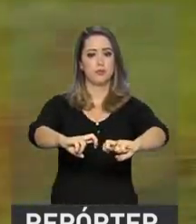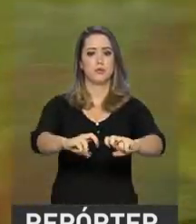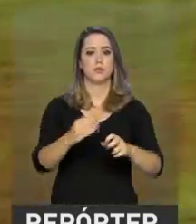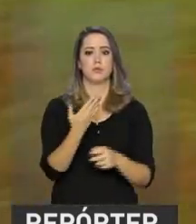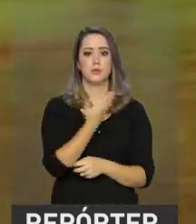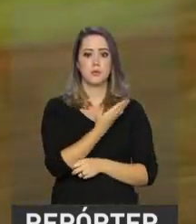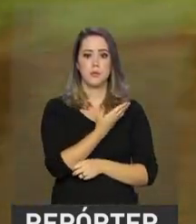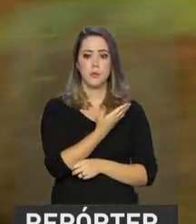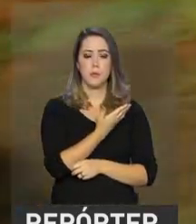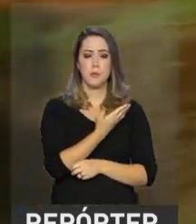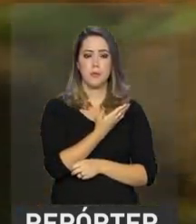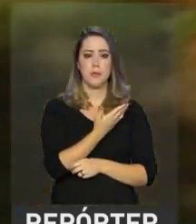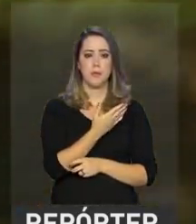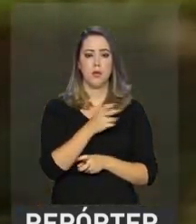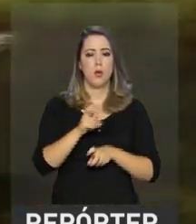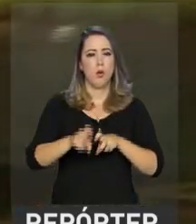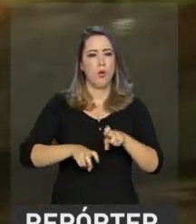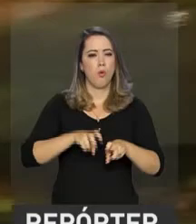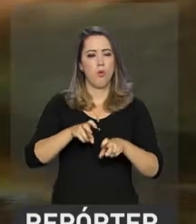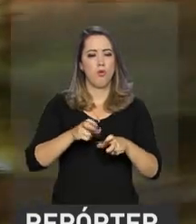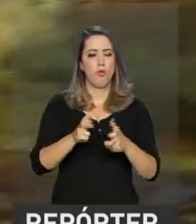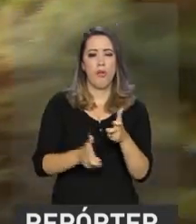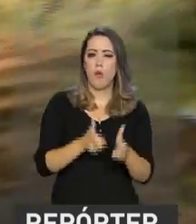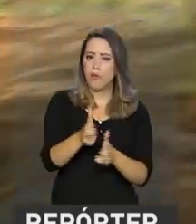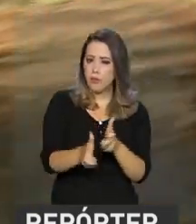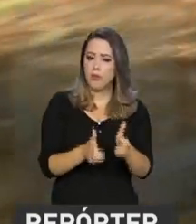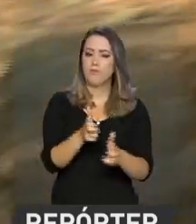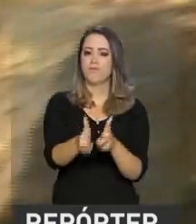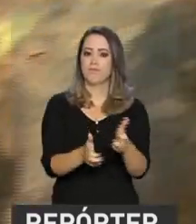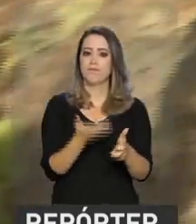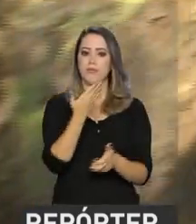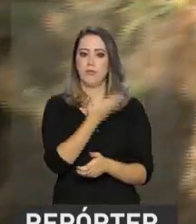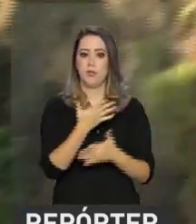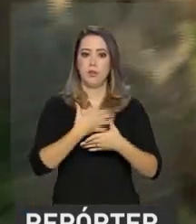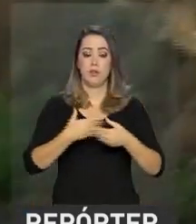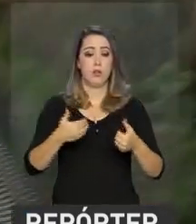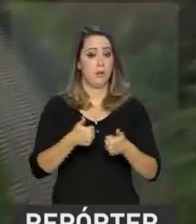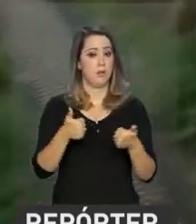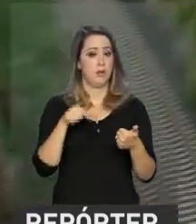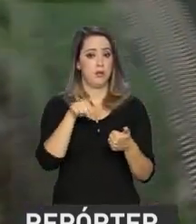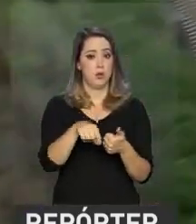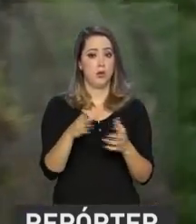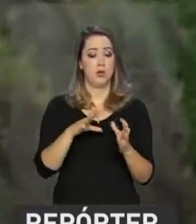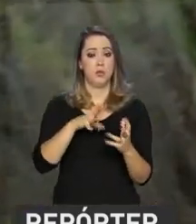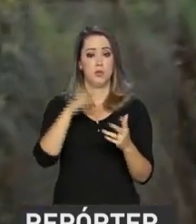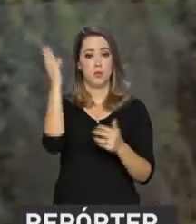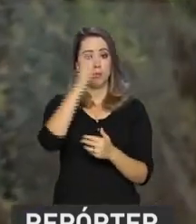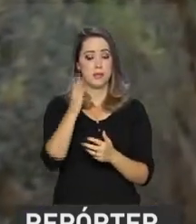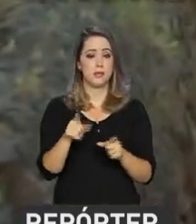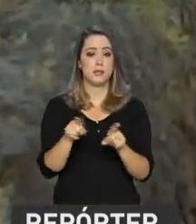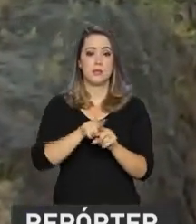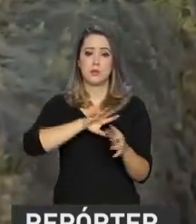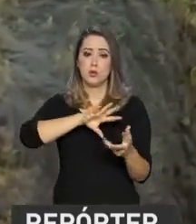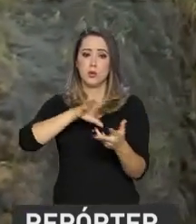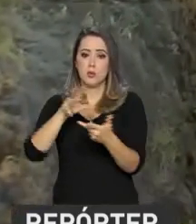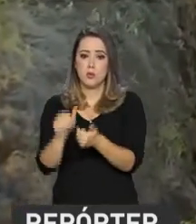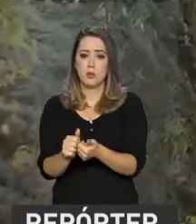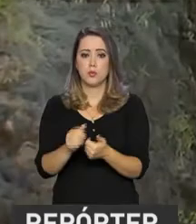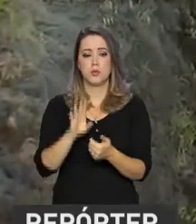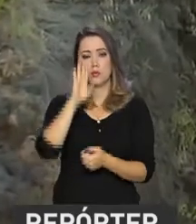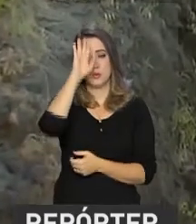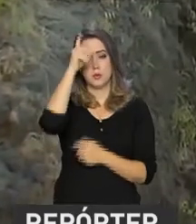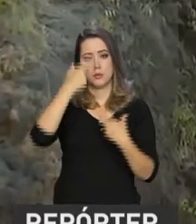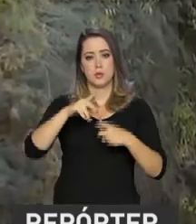aumentar o escoamento dos produtos agropecuários para os mercados interno e externo, por meio dos principais